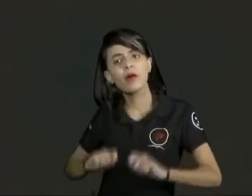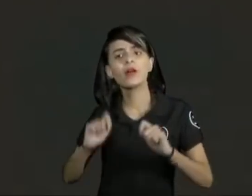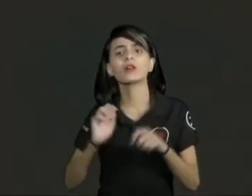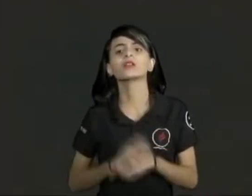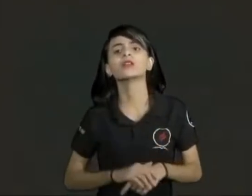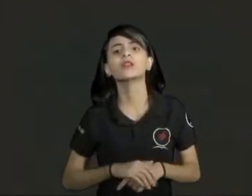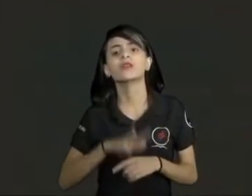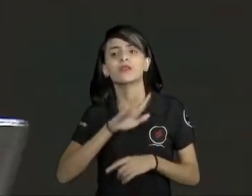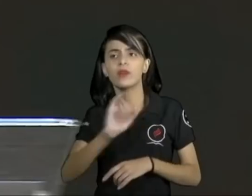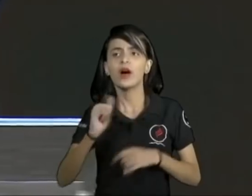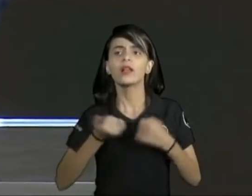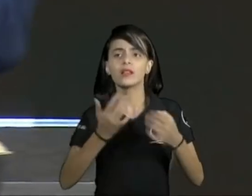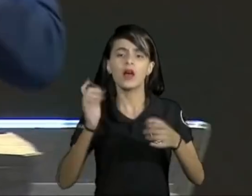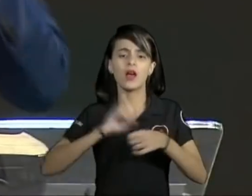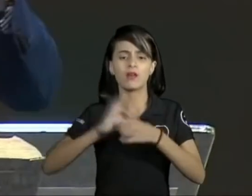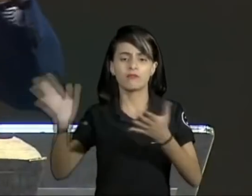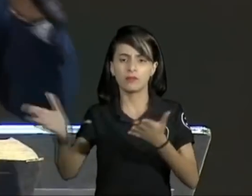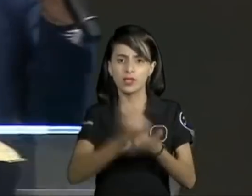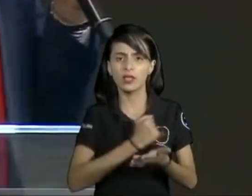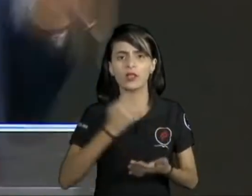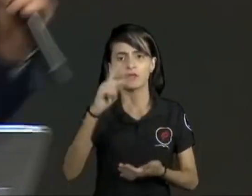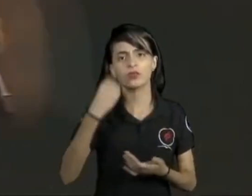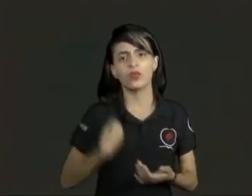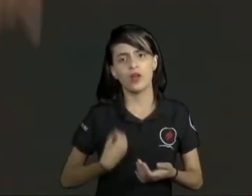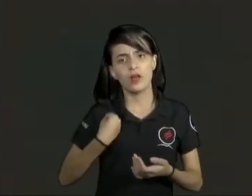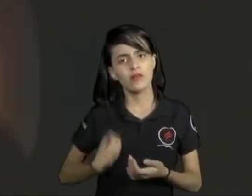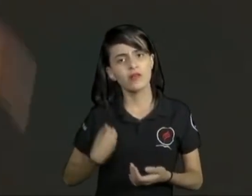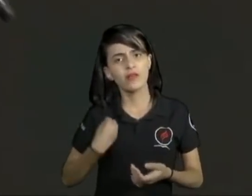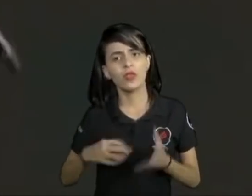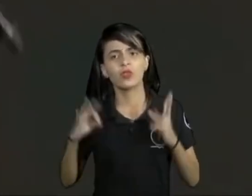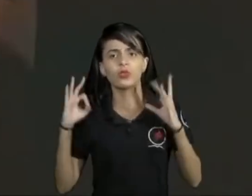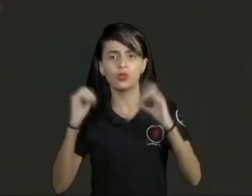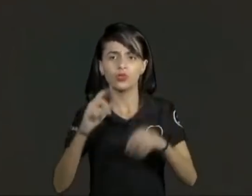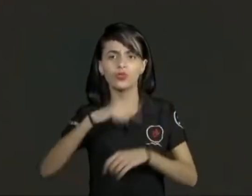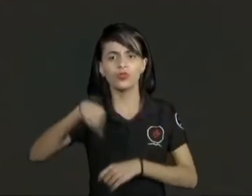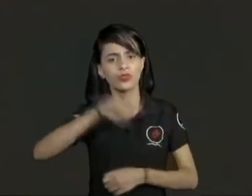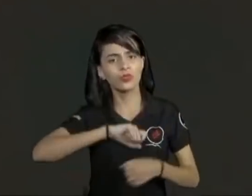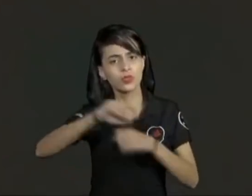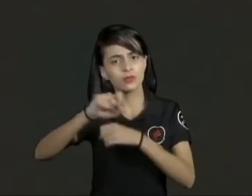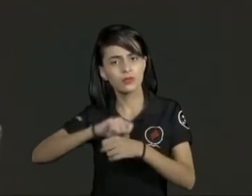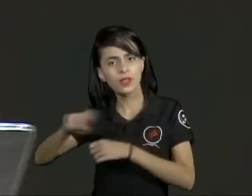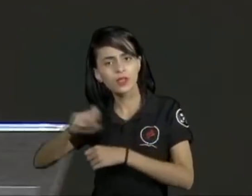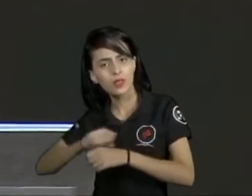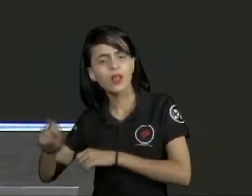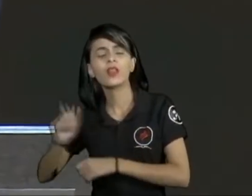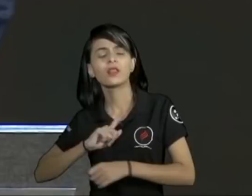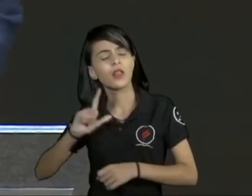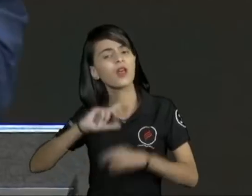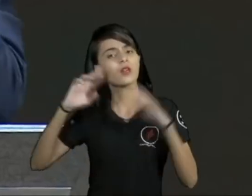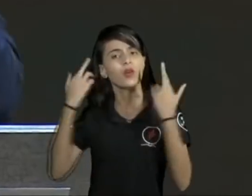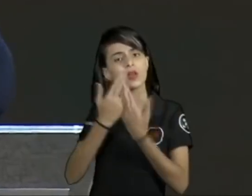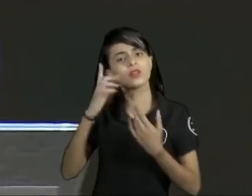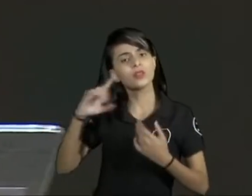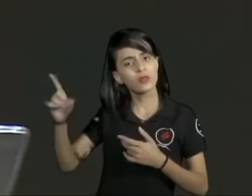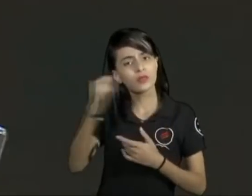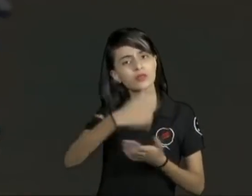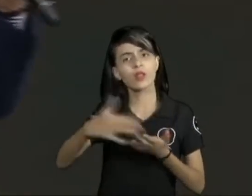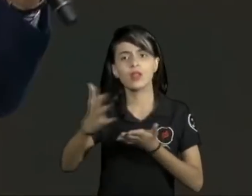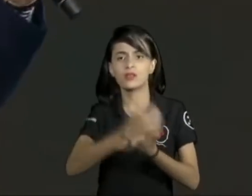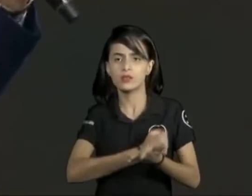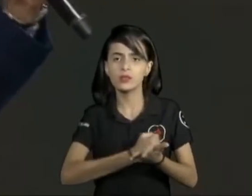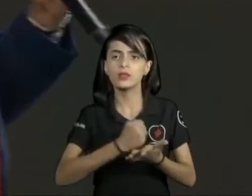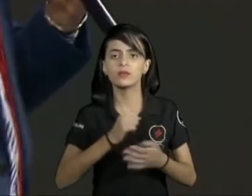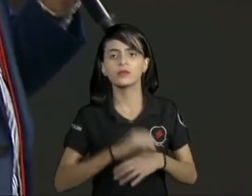vai cheirar colheitas na tua vida tudo que você tem semeado no reino de Deus você recebe